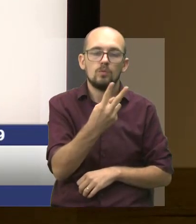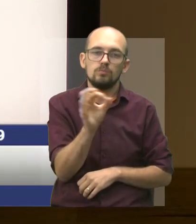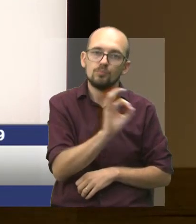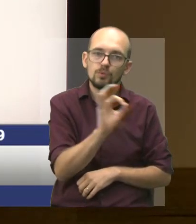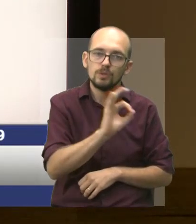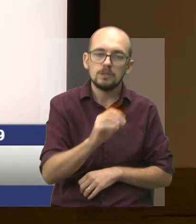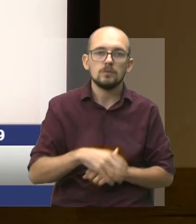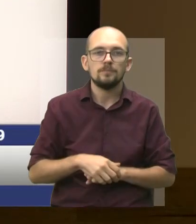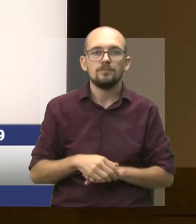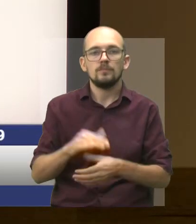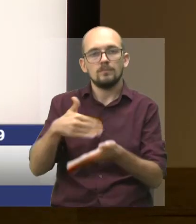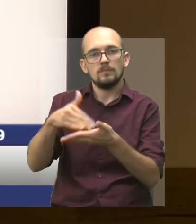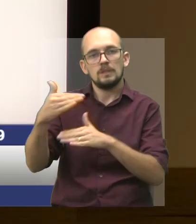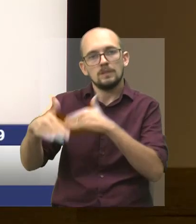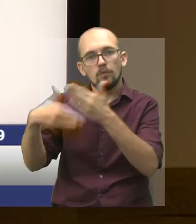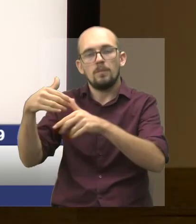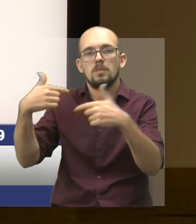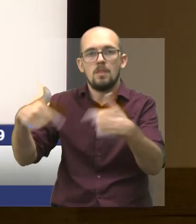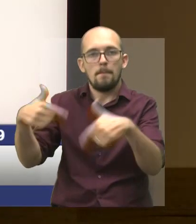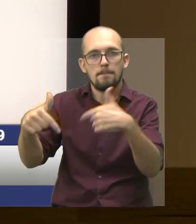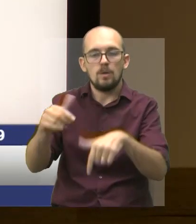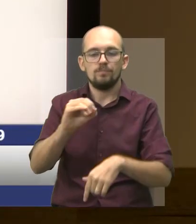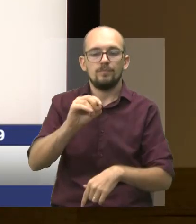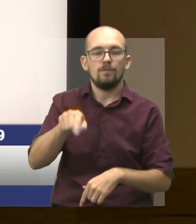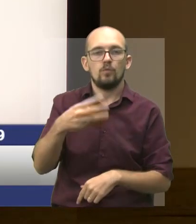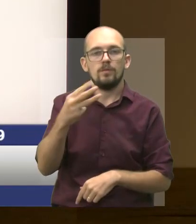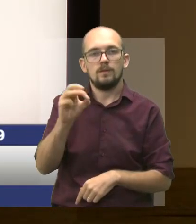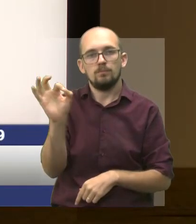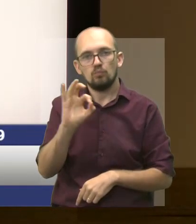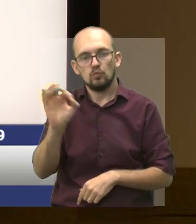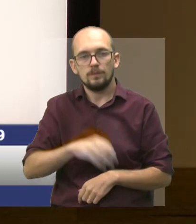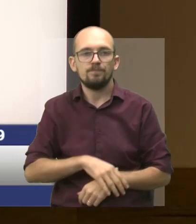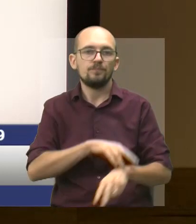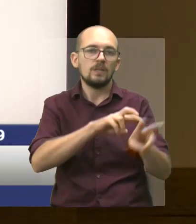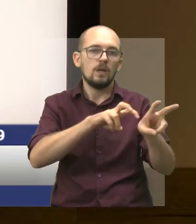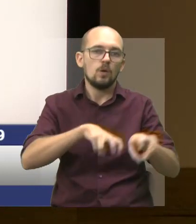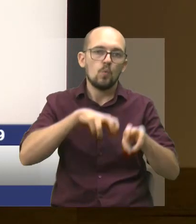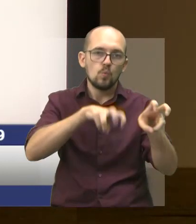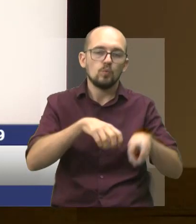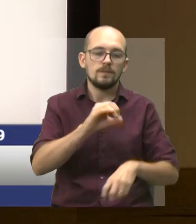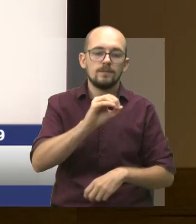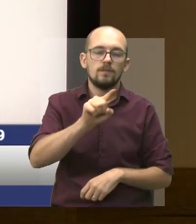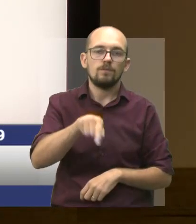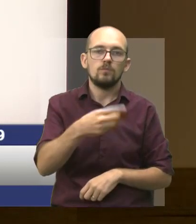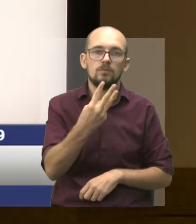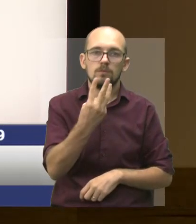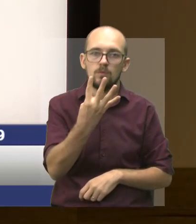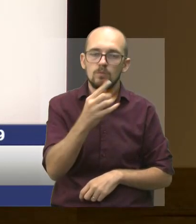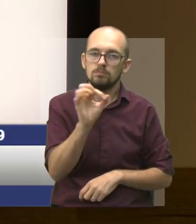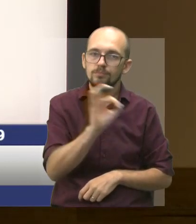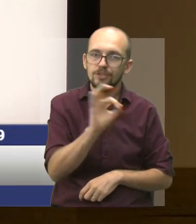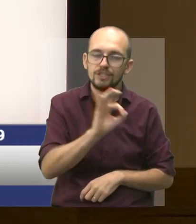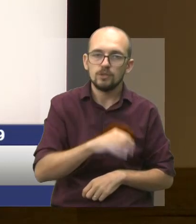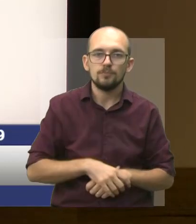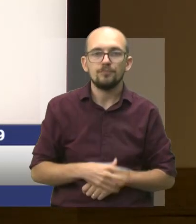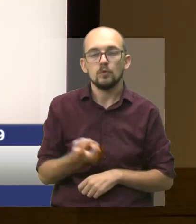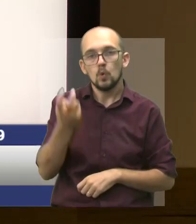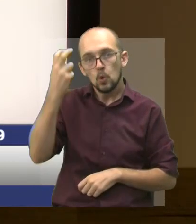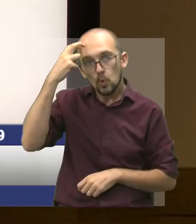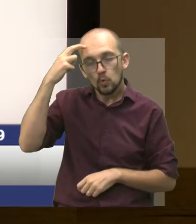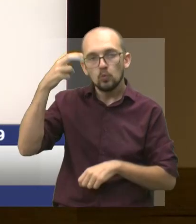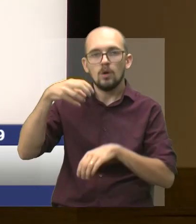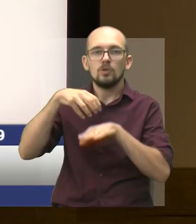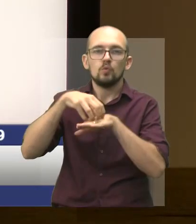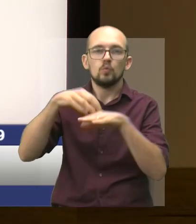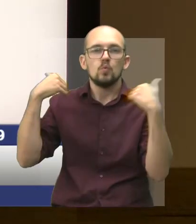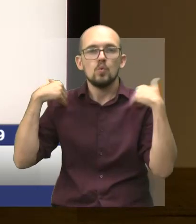2,42%, Desenvolvimento e Trabalho, 0,30%, Agricultura, 0,34%, Cultura e